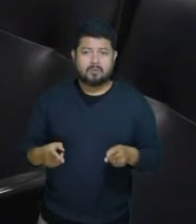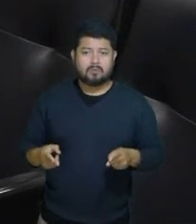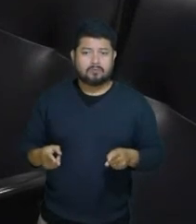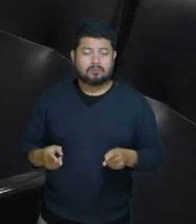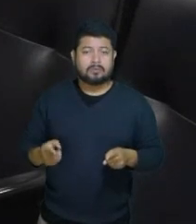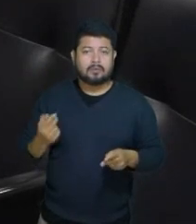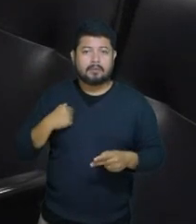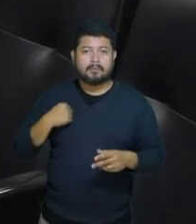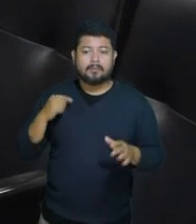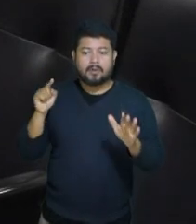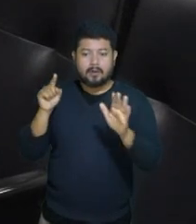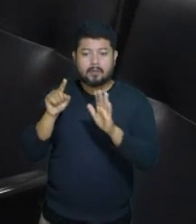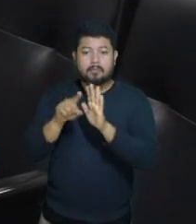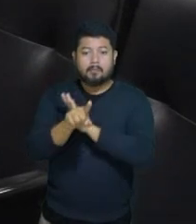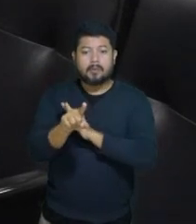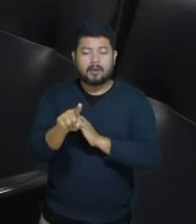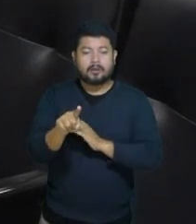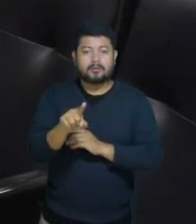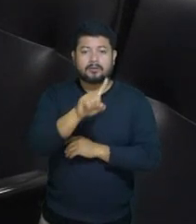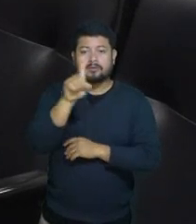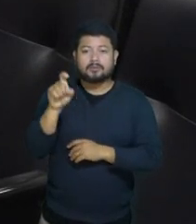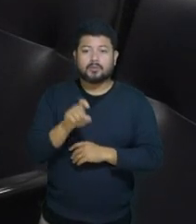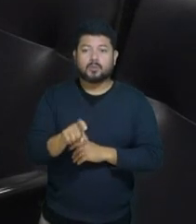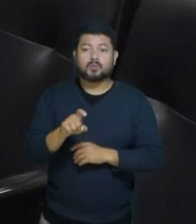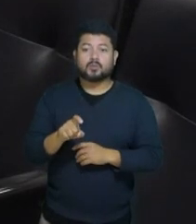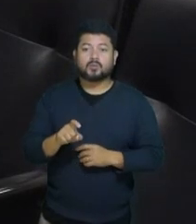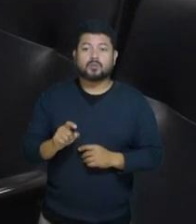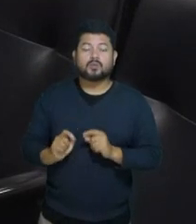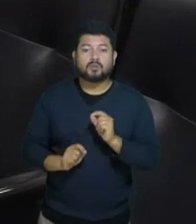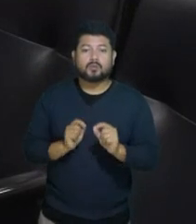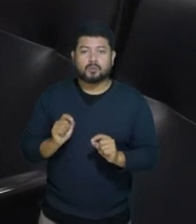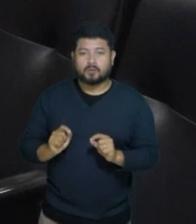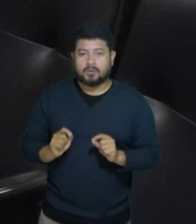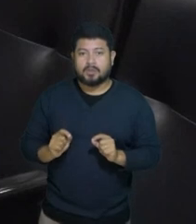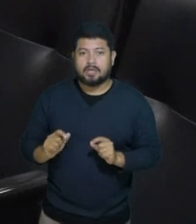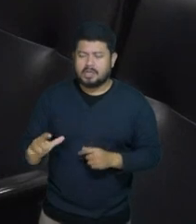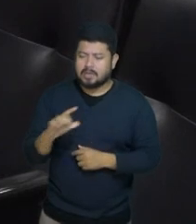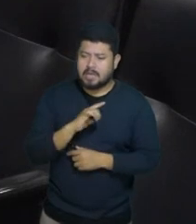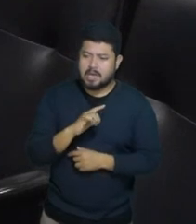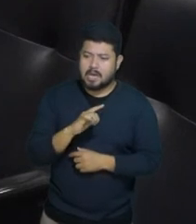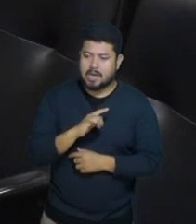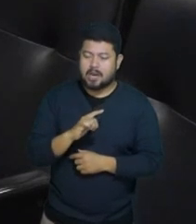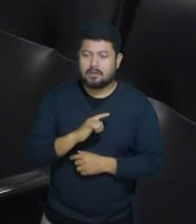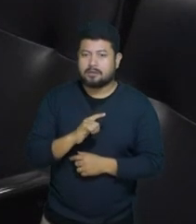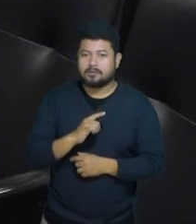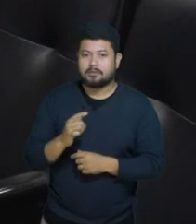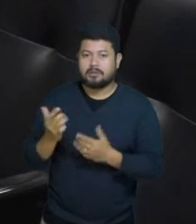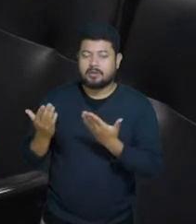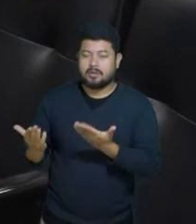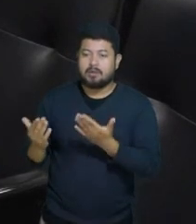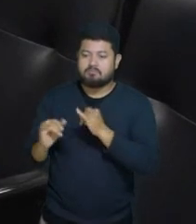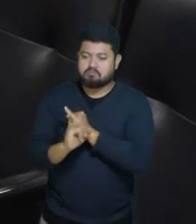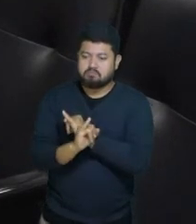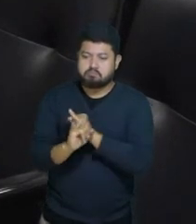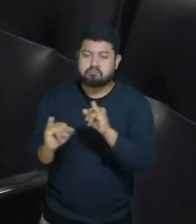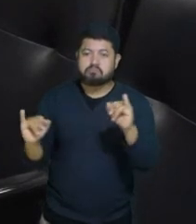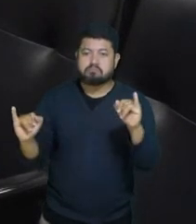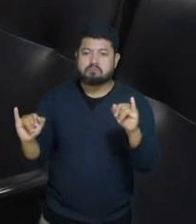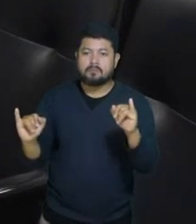minha pergunta para a senhora hoje seria: tem alguma mensagem que gostaria de